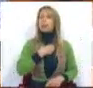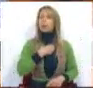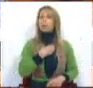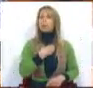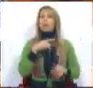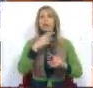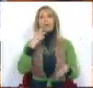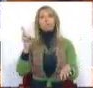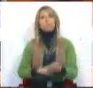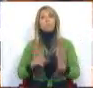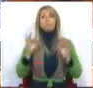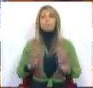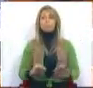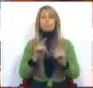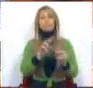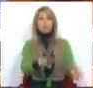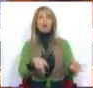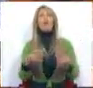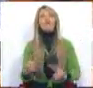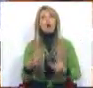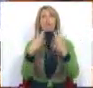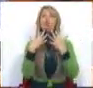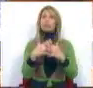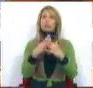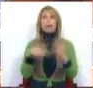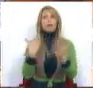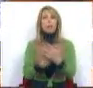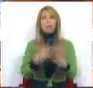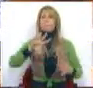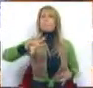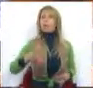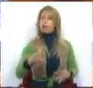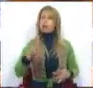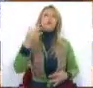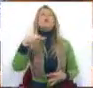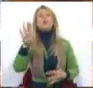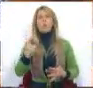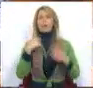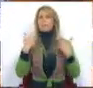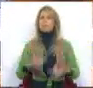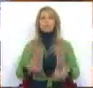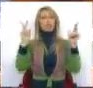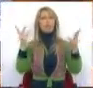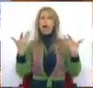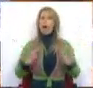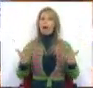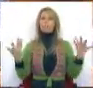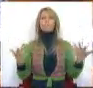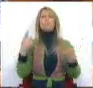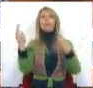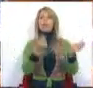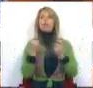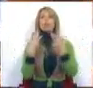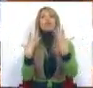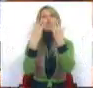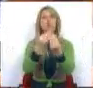de que verdadeiramente esta é uma reforma estruturante para o país, que o PS está disponível para discutir com o Governo